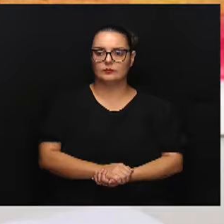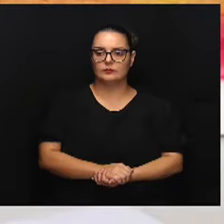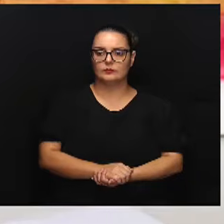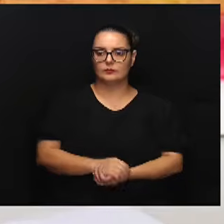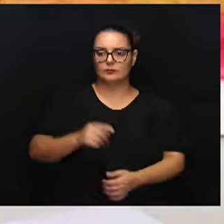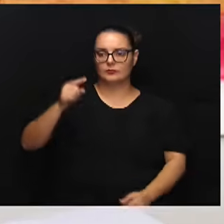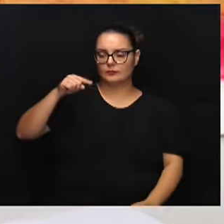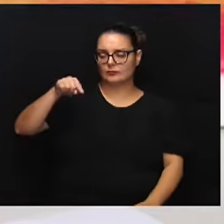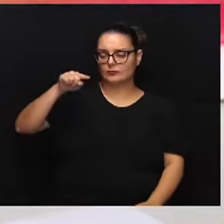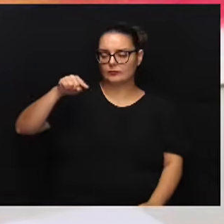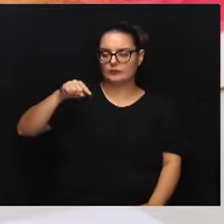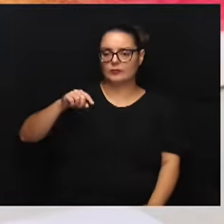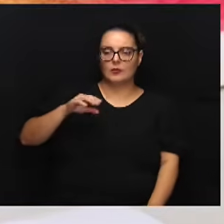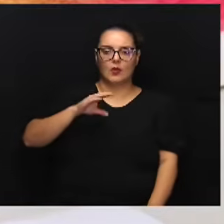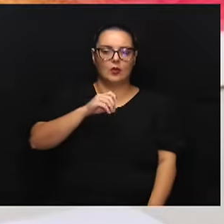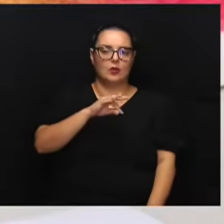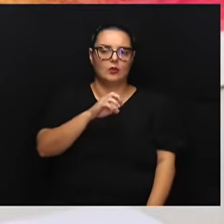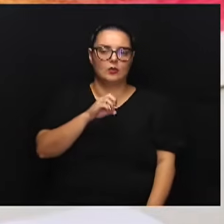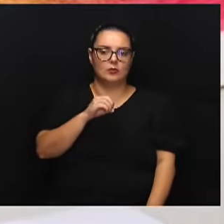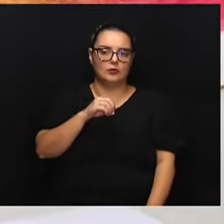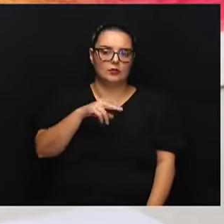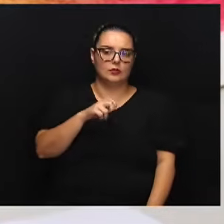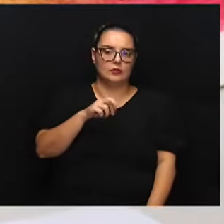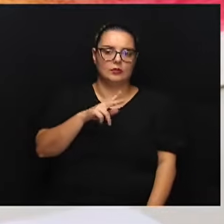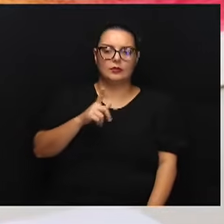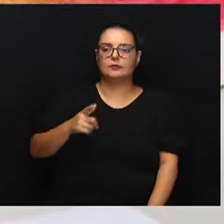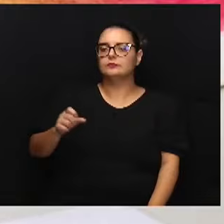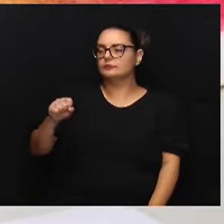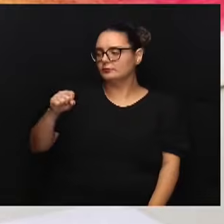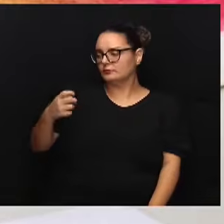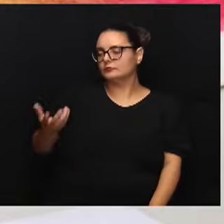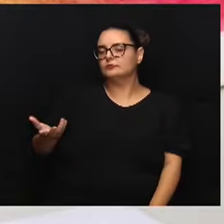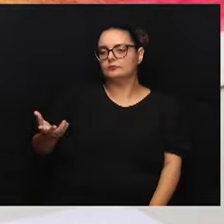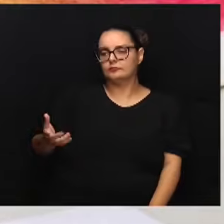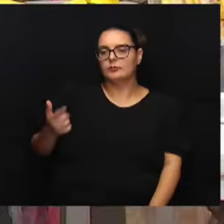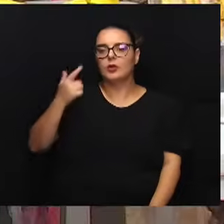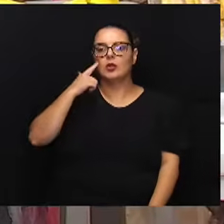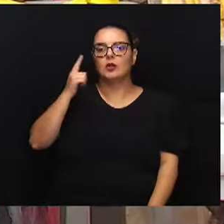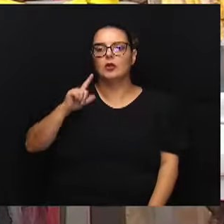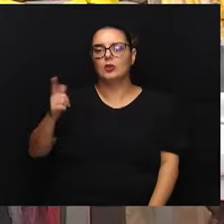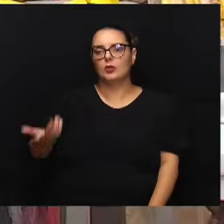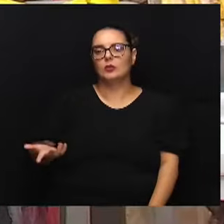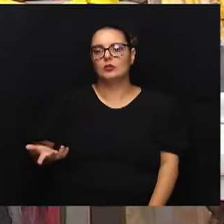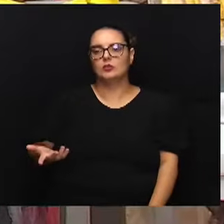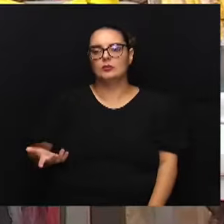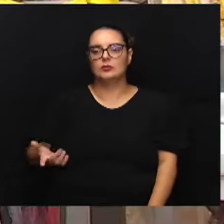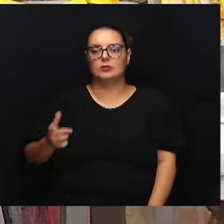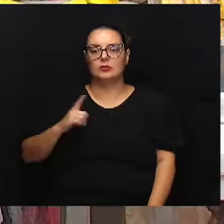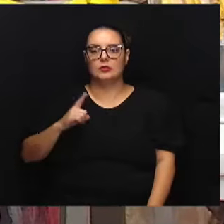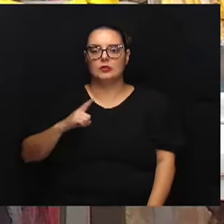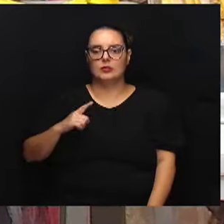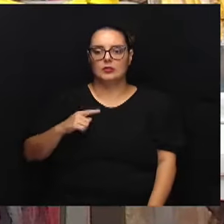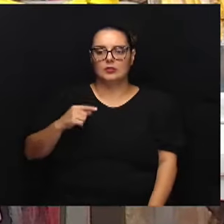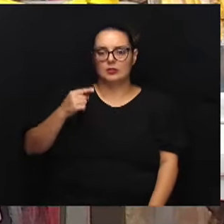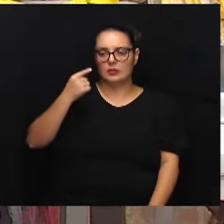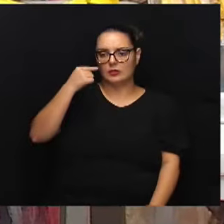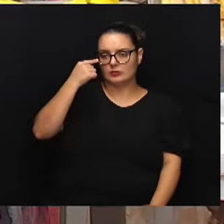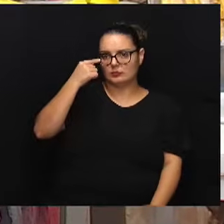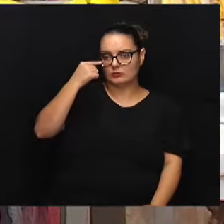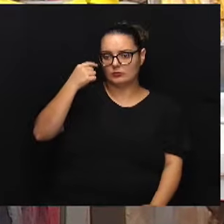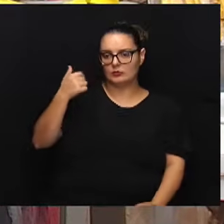Pra contornar. Só dar uma contornadinha. E é claro que, por exemplo, assim, ó, tem essa manchinha aqui perto do